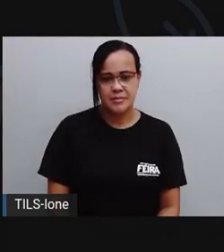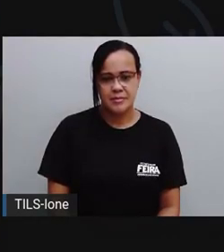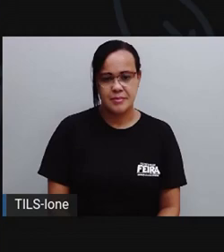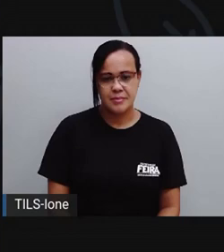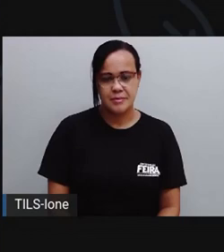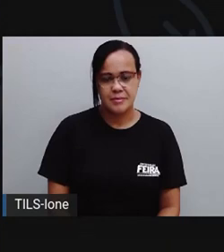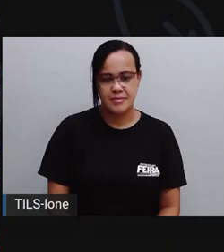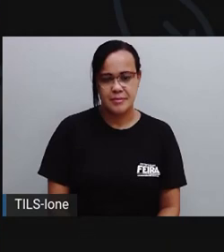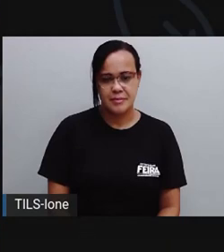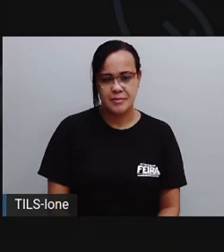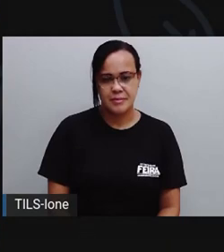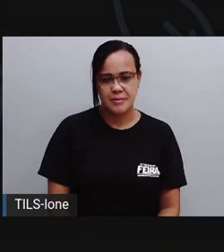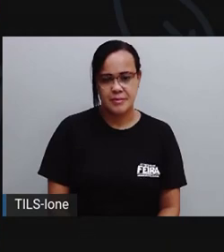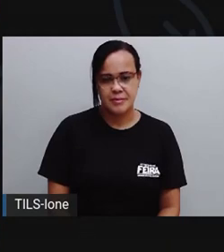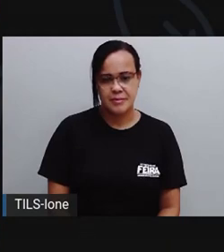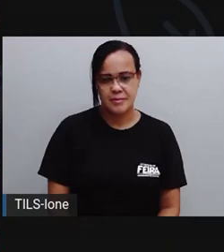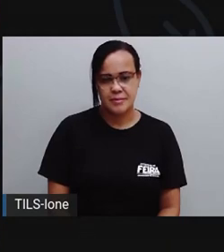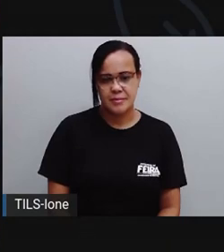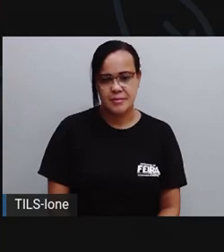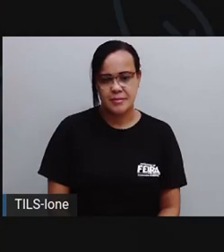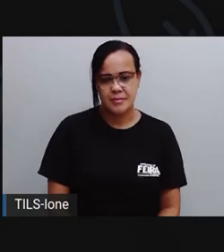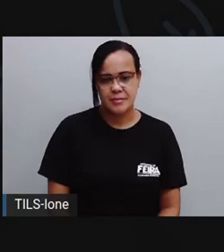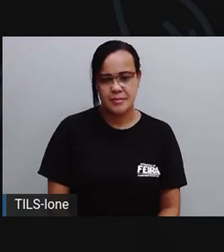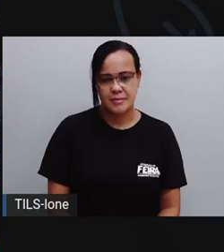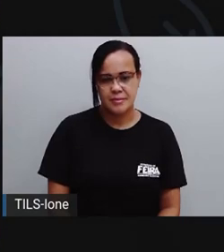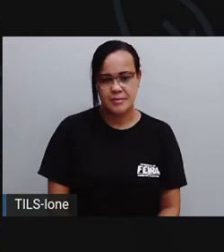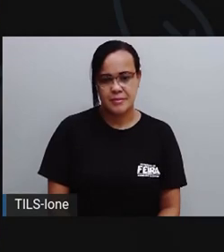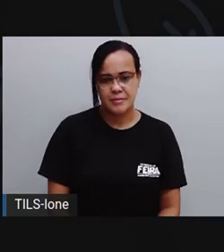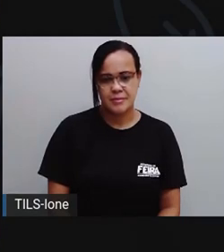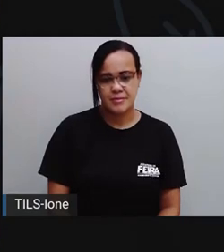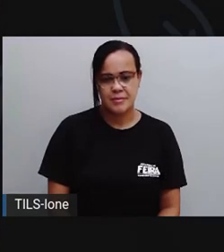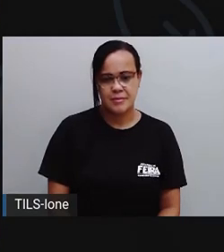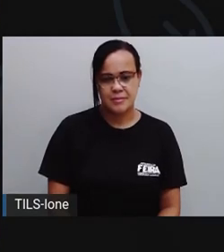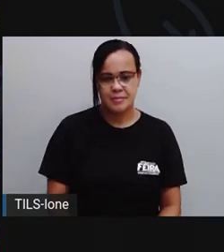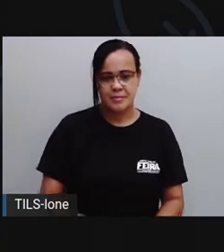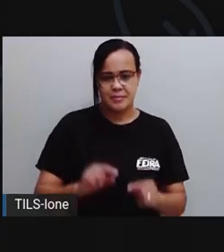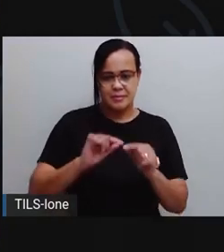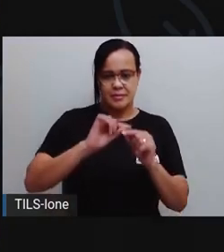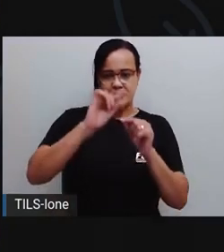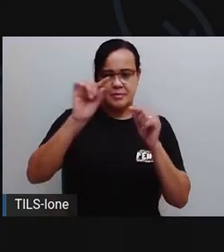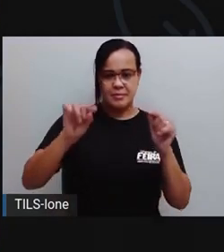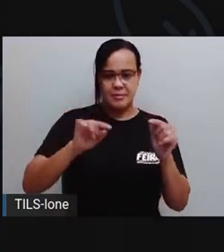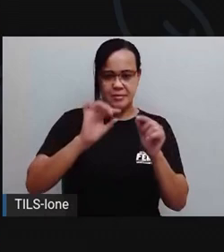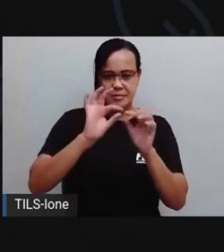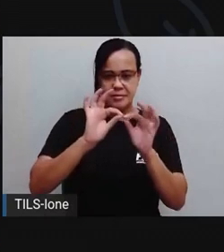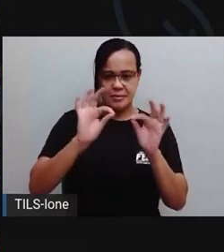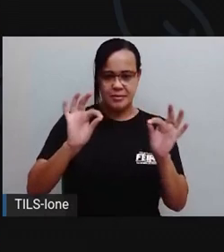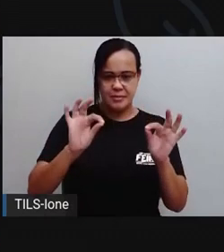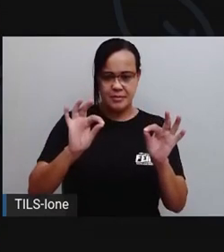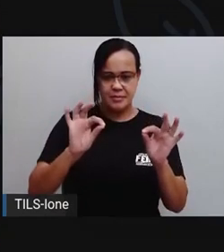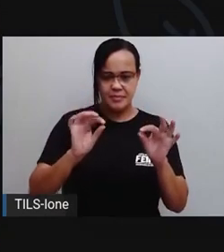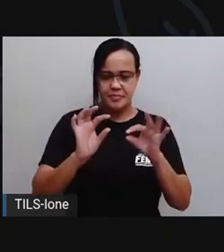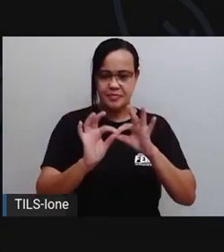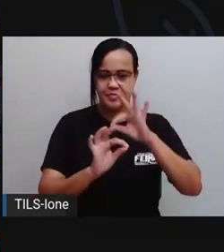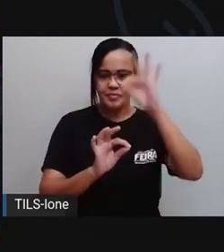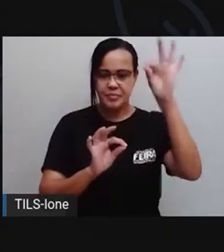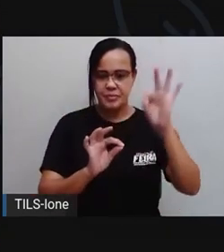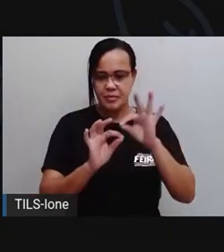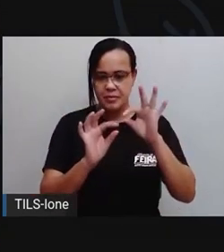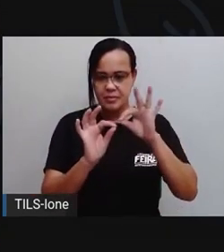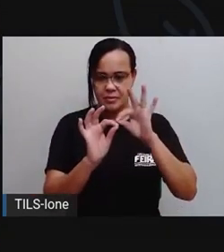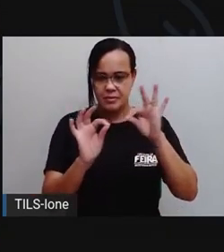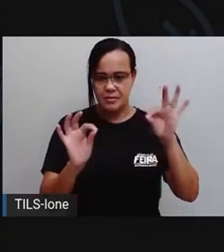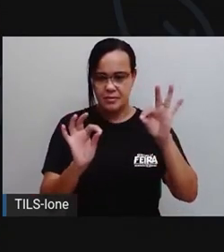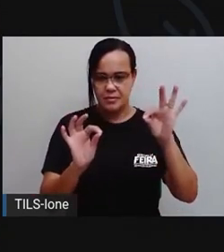Faz uma orelhinha de um lado, ó, como se fosse aquele símbolo, né, do outubro rosa, tá vendo? Faz uma orelhinha e